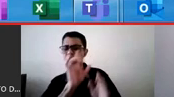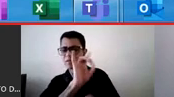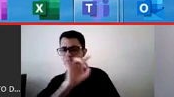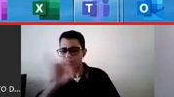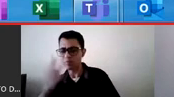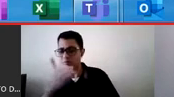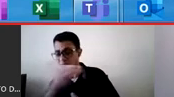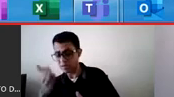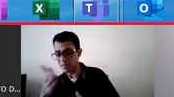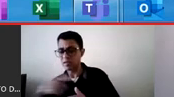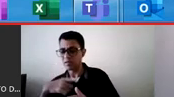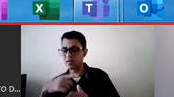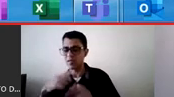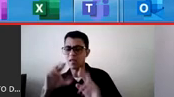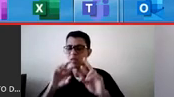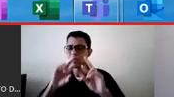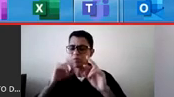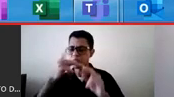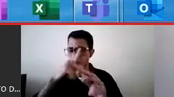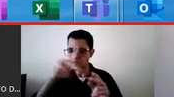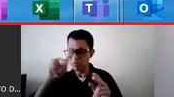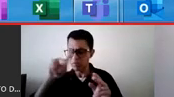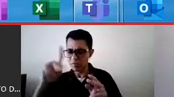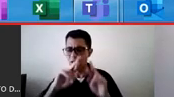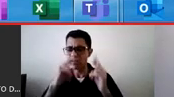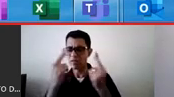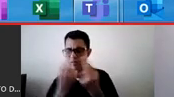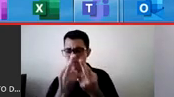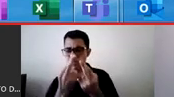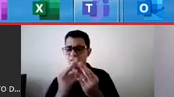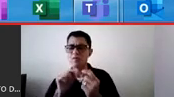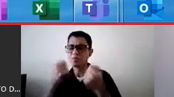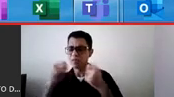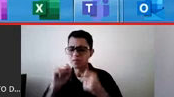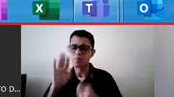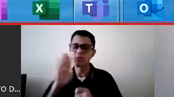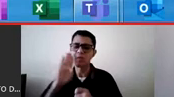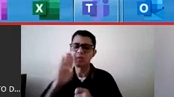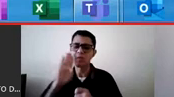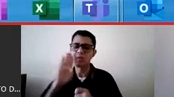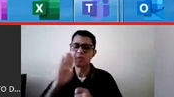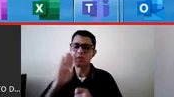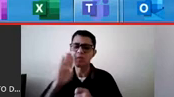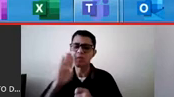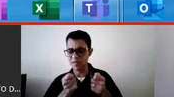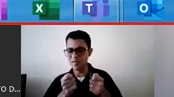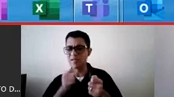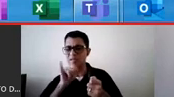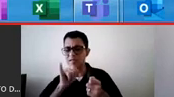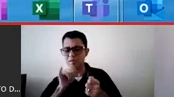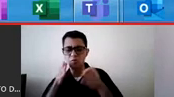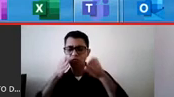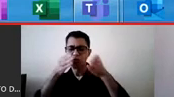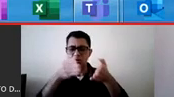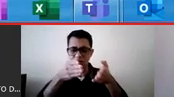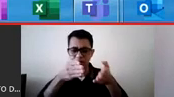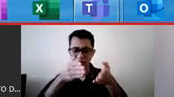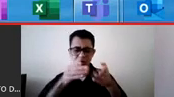lógico, dentro da sua religião, dentro dos, mas procure um ponto de equilíbrio. Porque se a gente ficar só